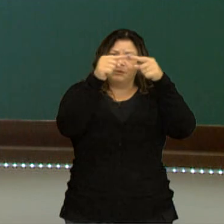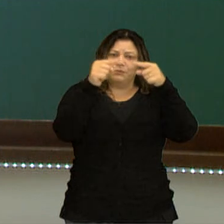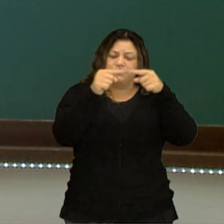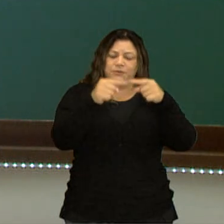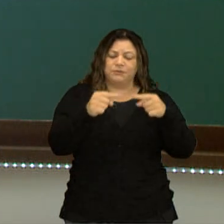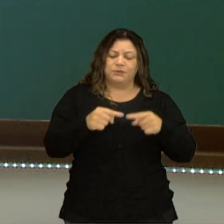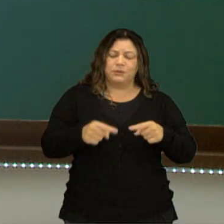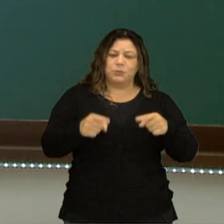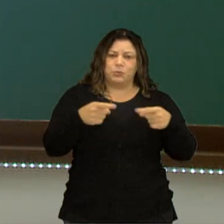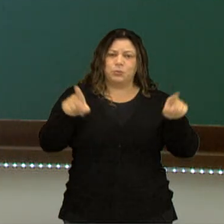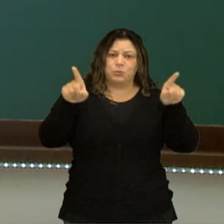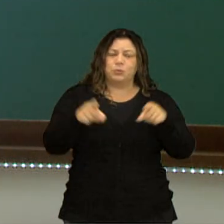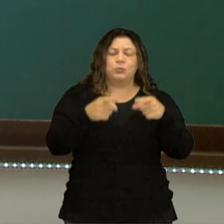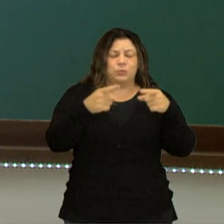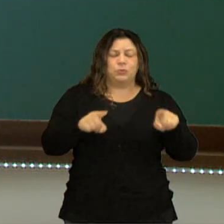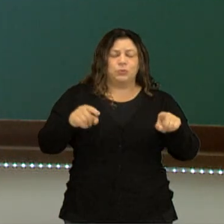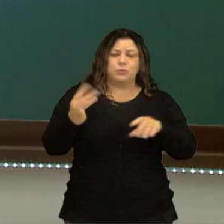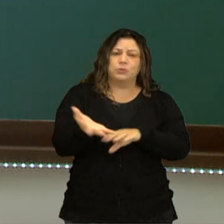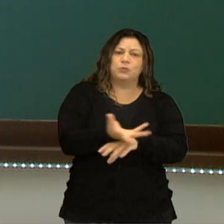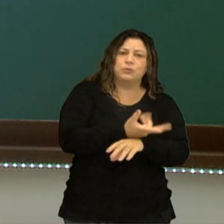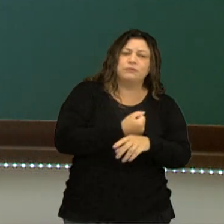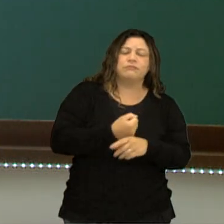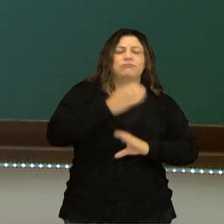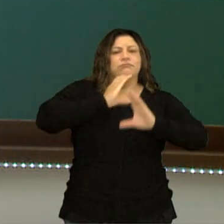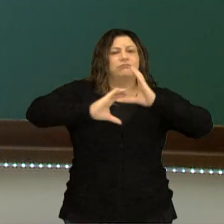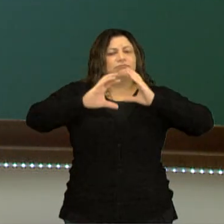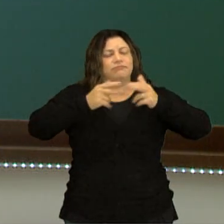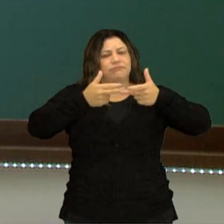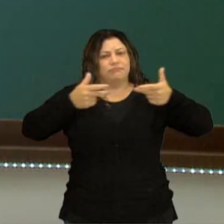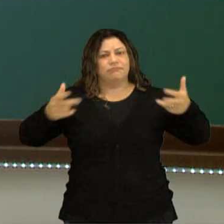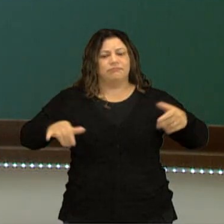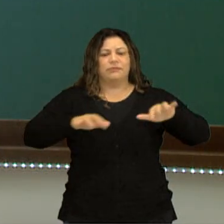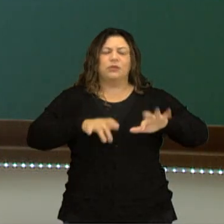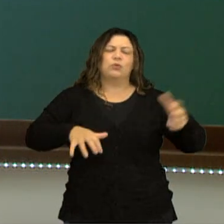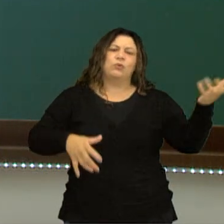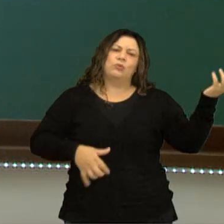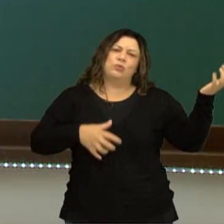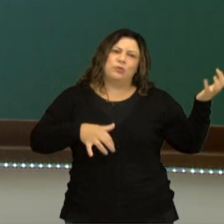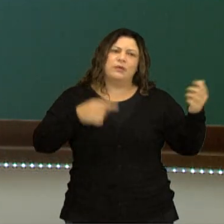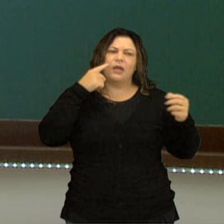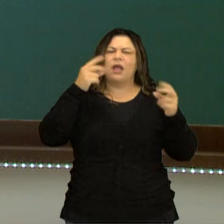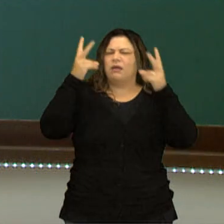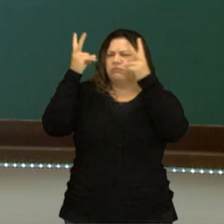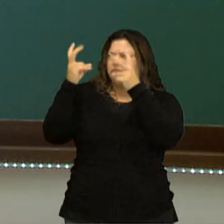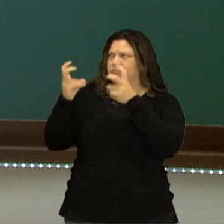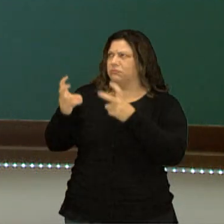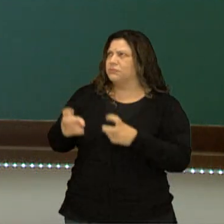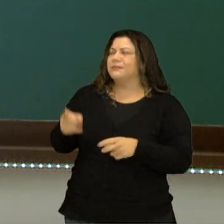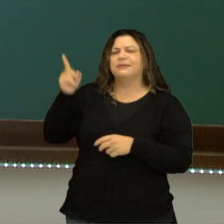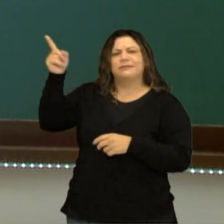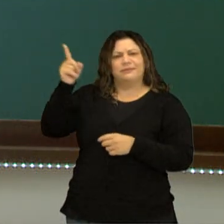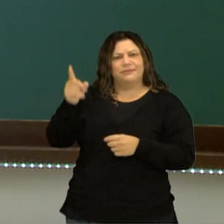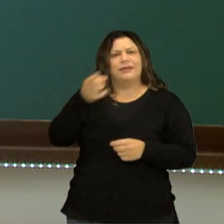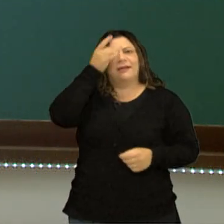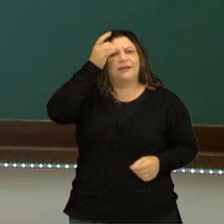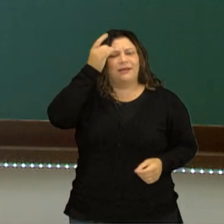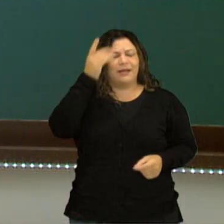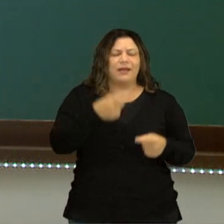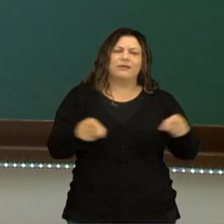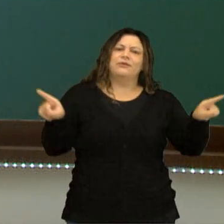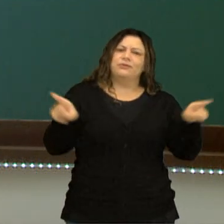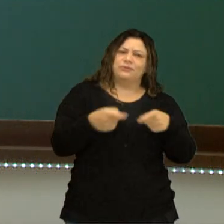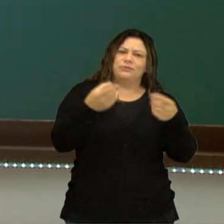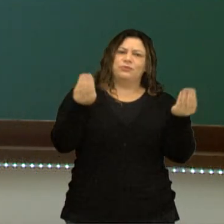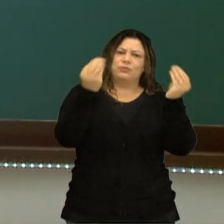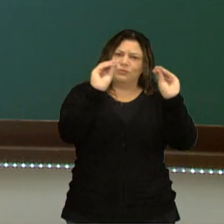ritmo. Se você tem domínio para cantar, se você tem domínio para tocar um instrumento, facilmente você consegue musicar,